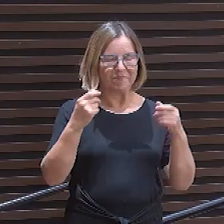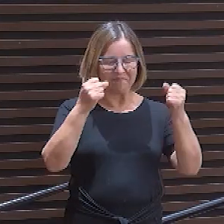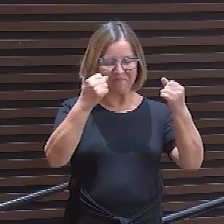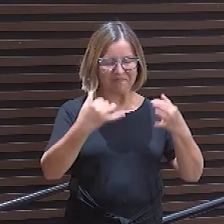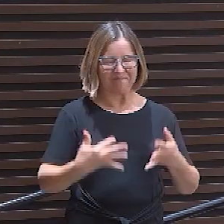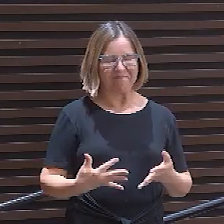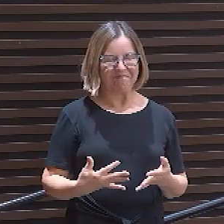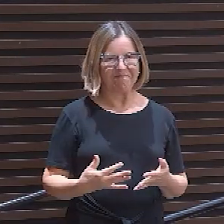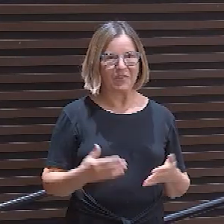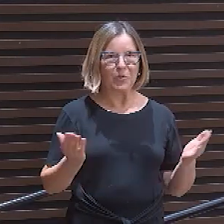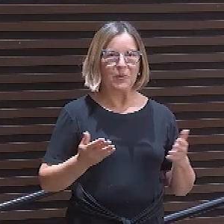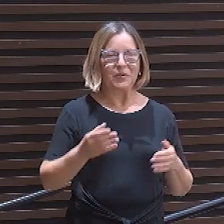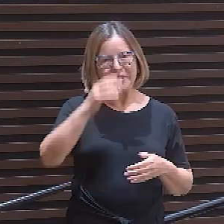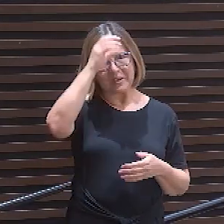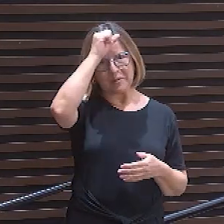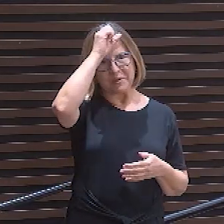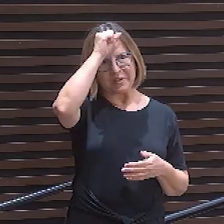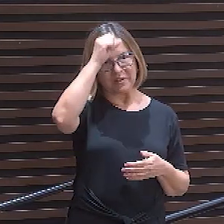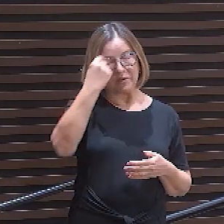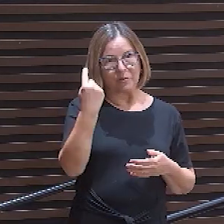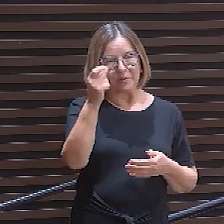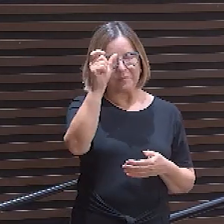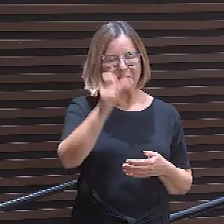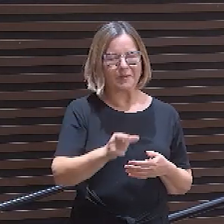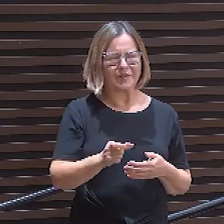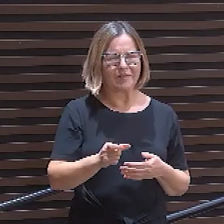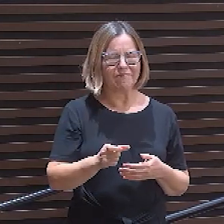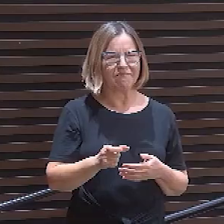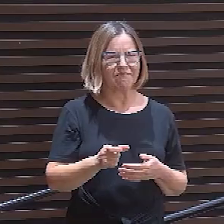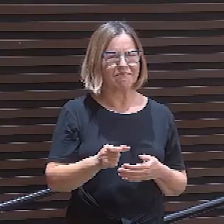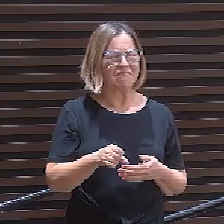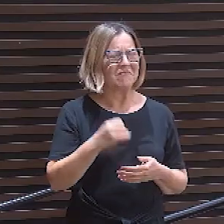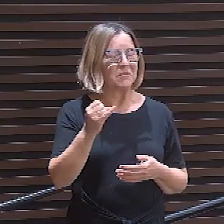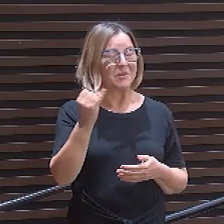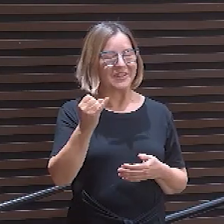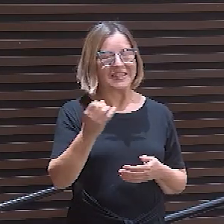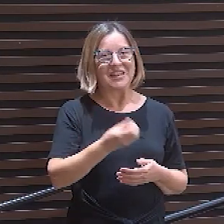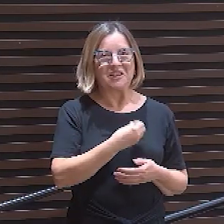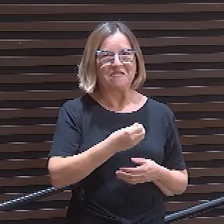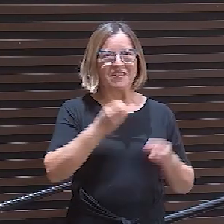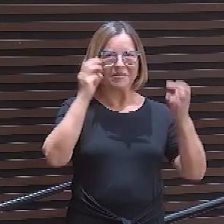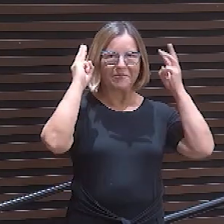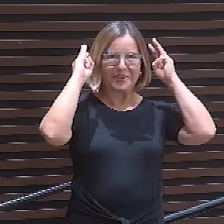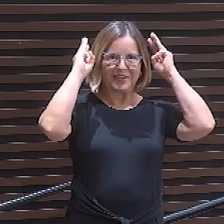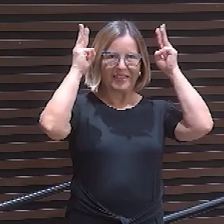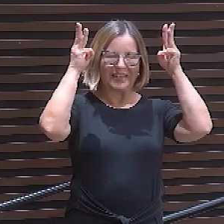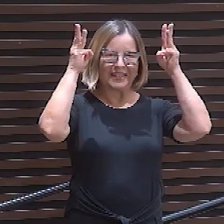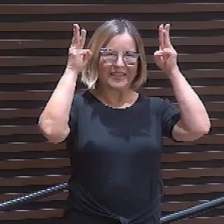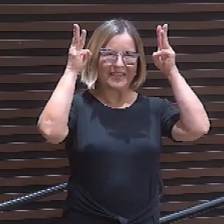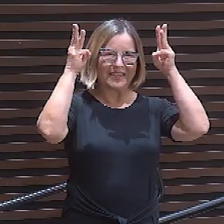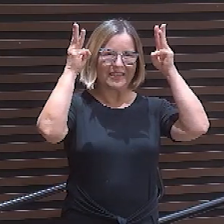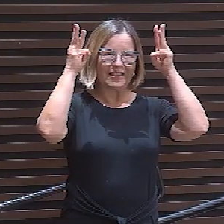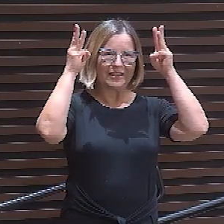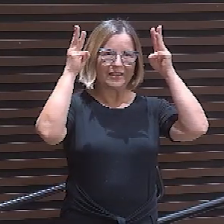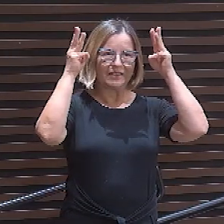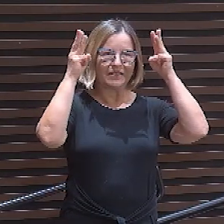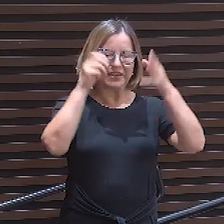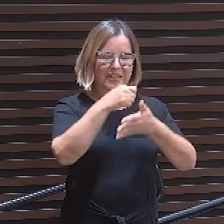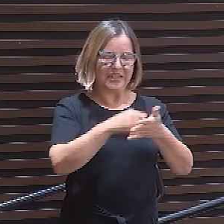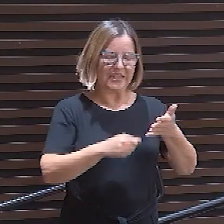mais fascinantes. A vida de Moisés, descrita aqui